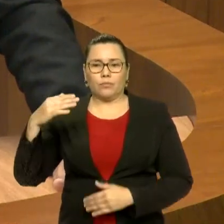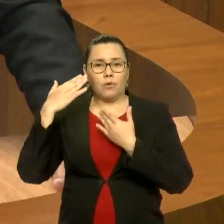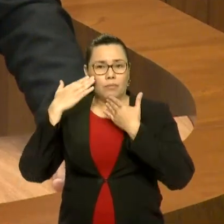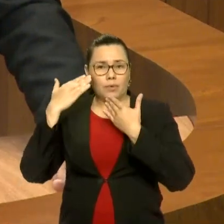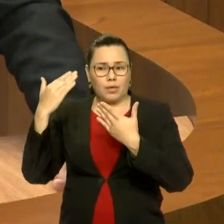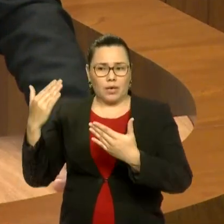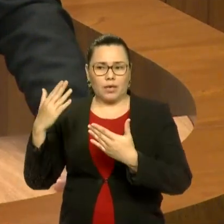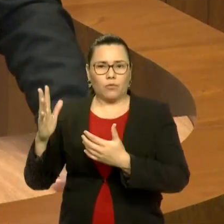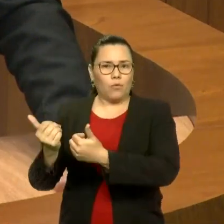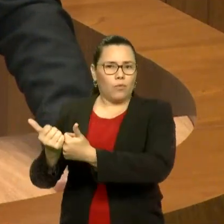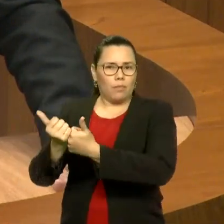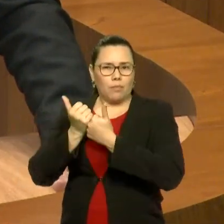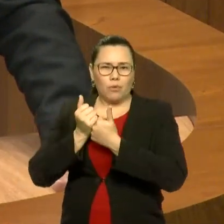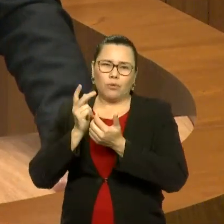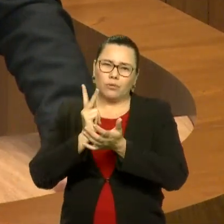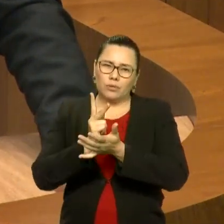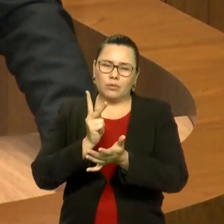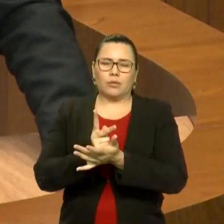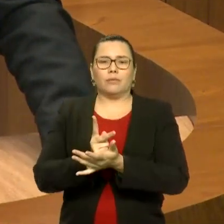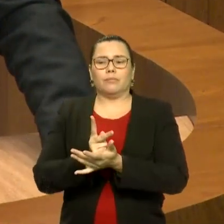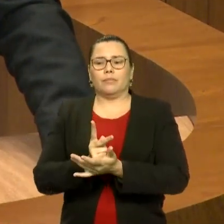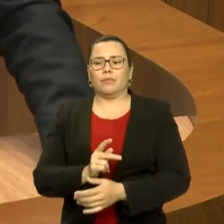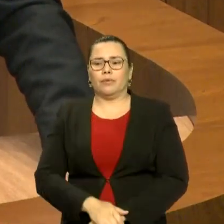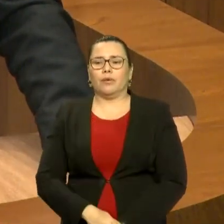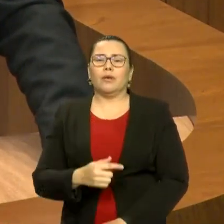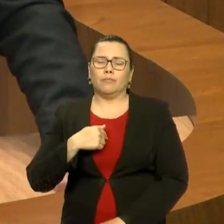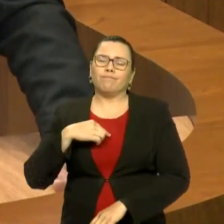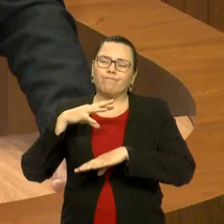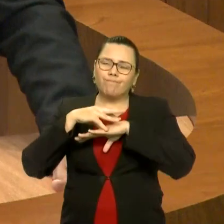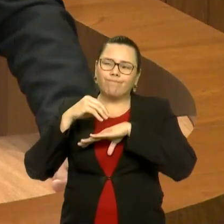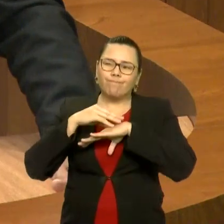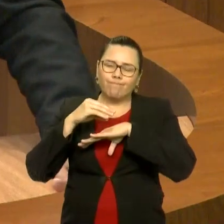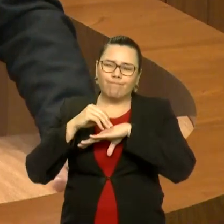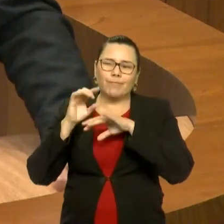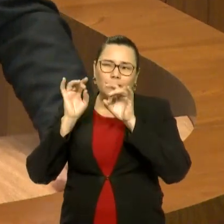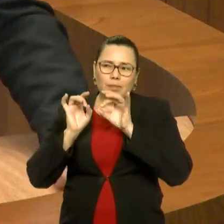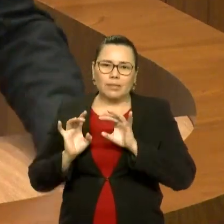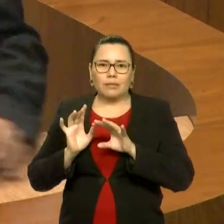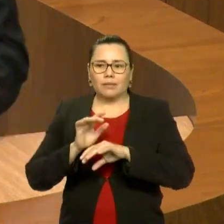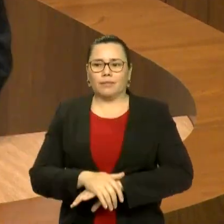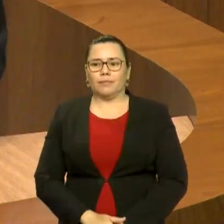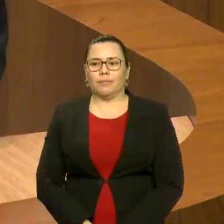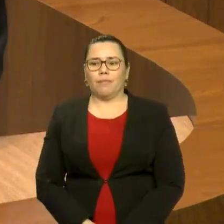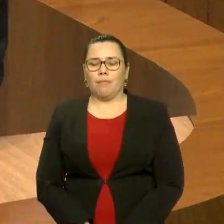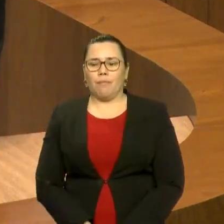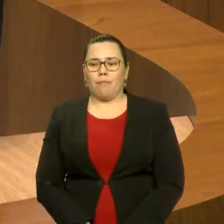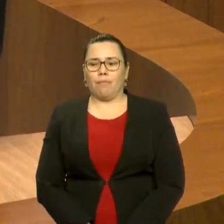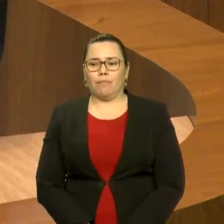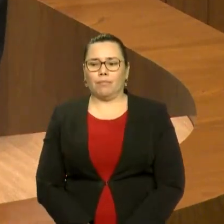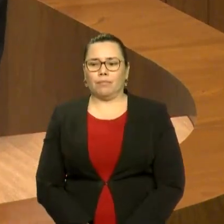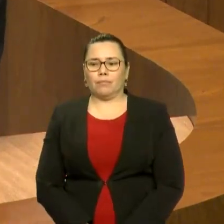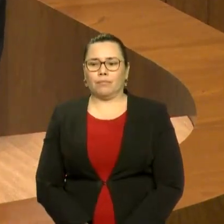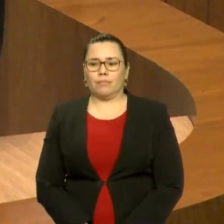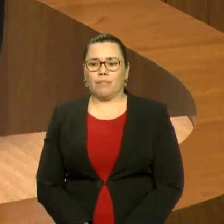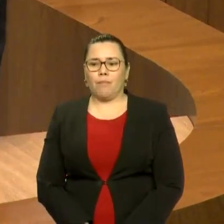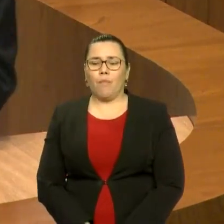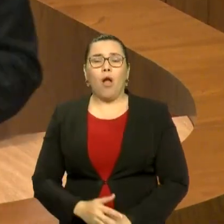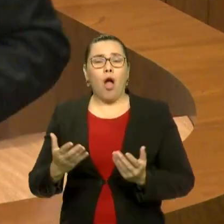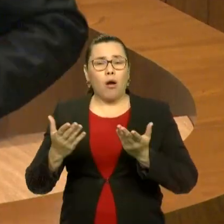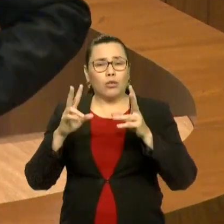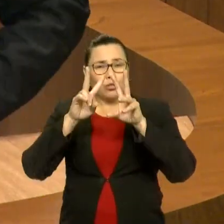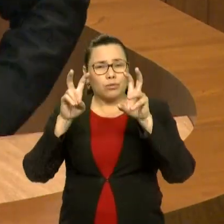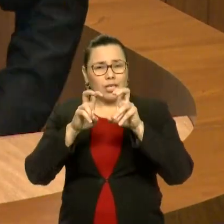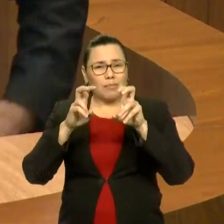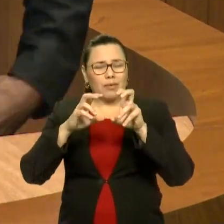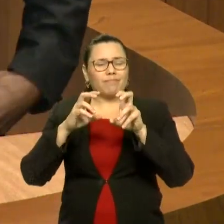apoio sempre nas suas publicações, tenho um carinho especial por você, saiba disso. Querido Marconi, tema muito especial para a gente, que é com relação à educação. Ao longo dos